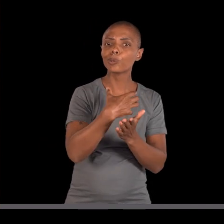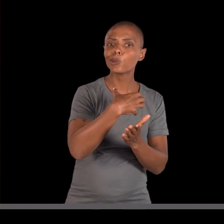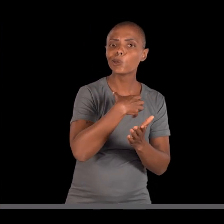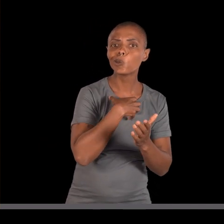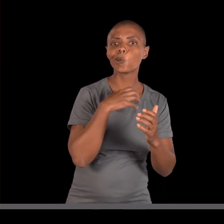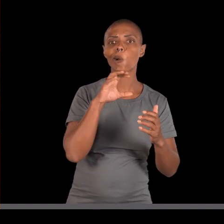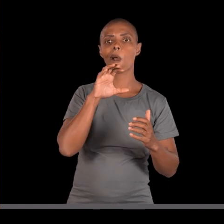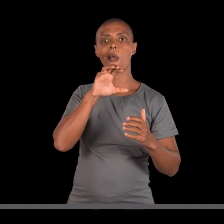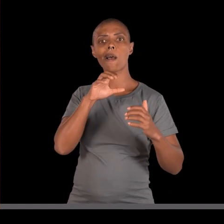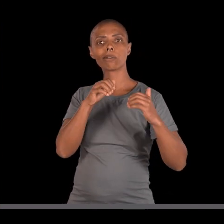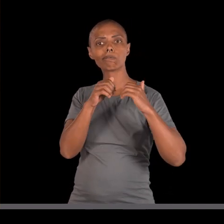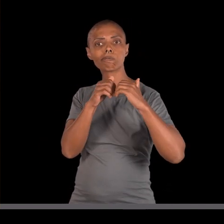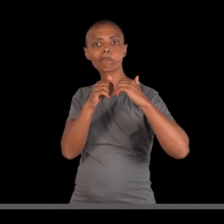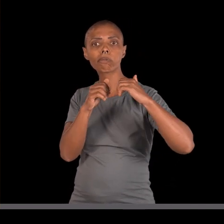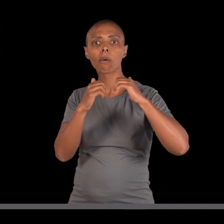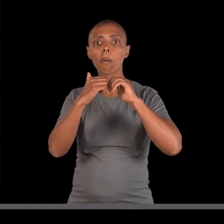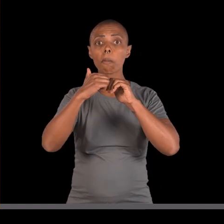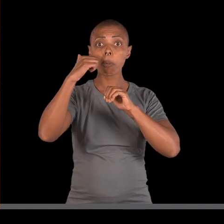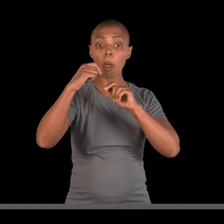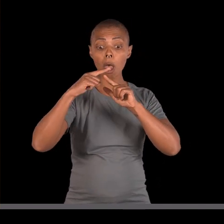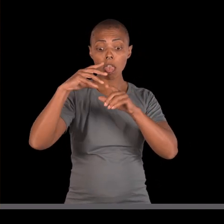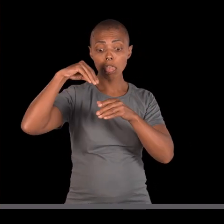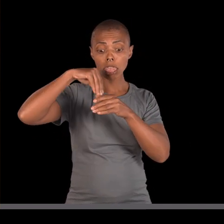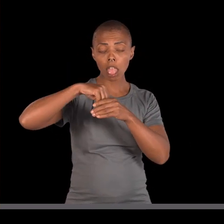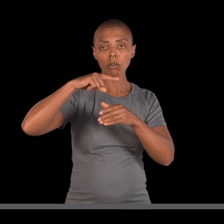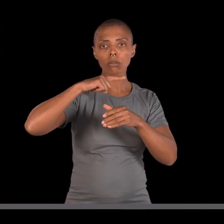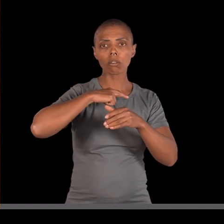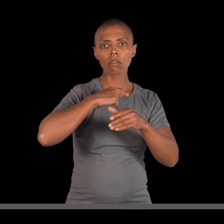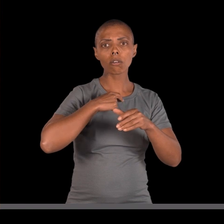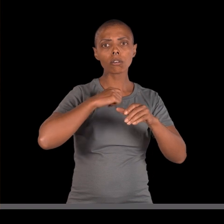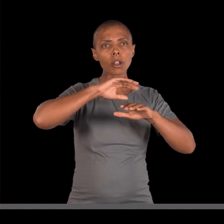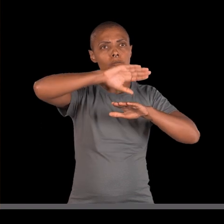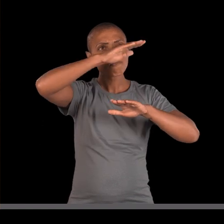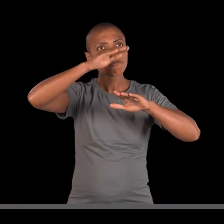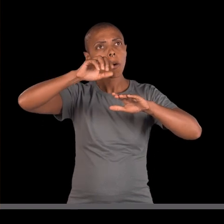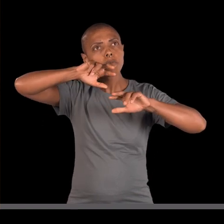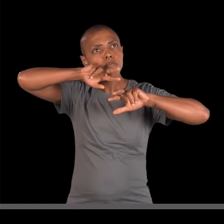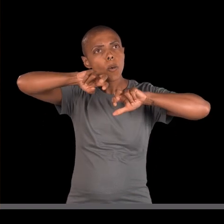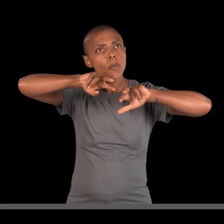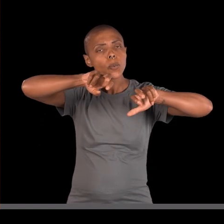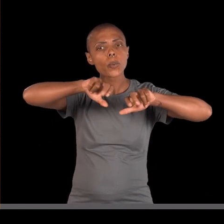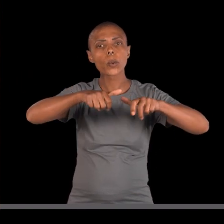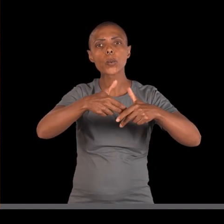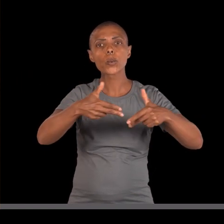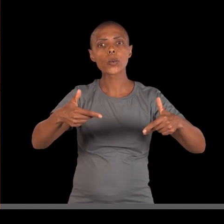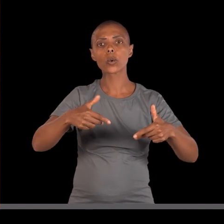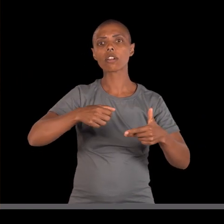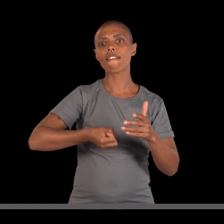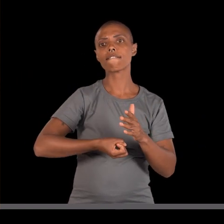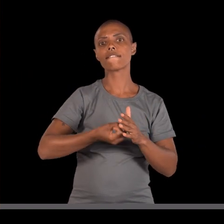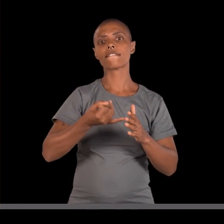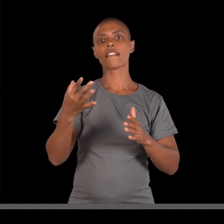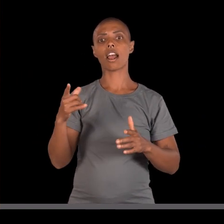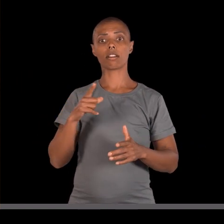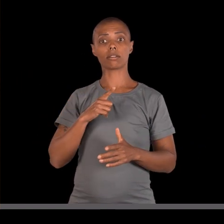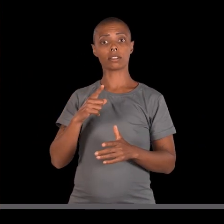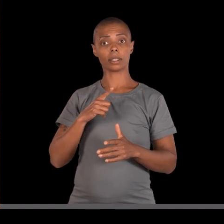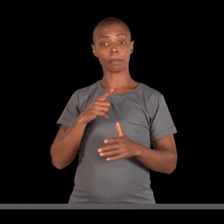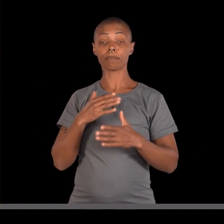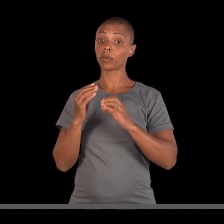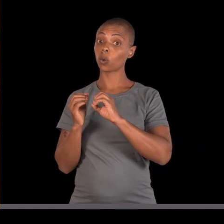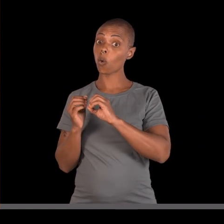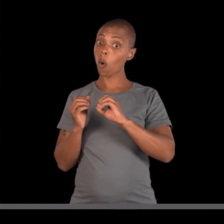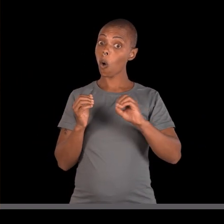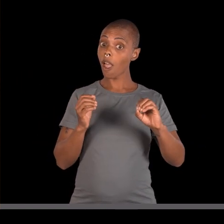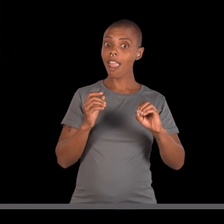escudos cristalinos, né, onde você vai encontrar muitos recursos minerais, tá? E